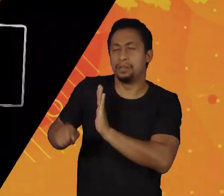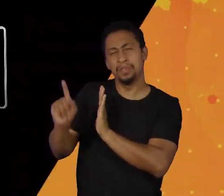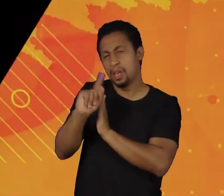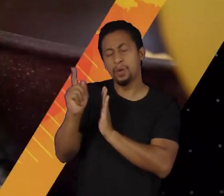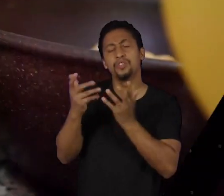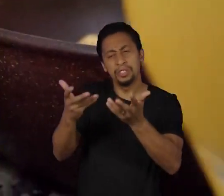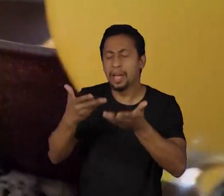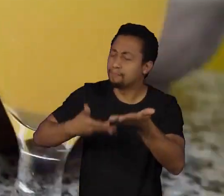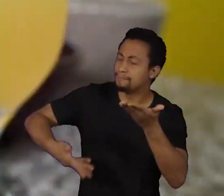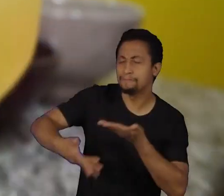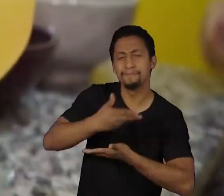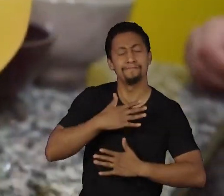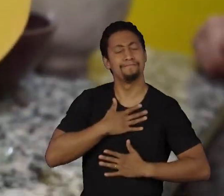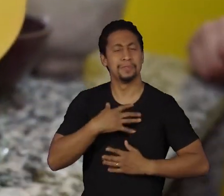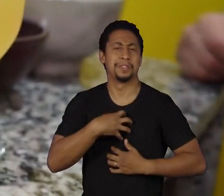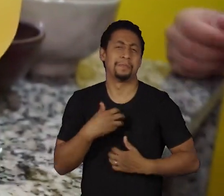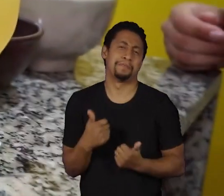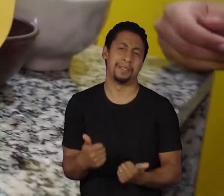bem.